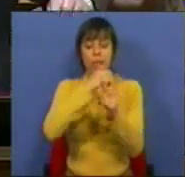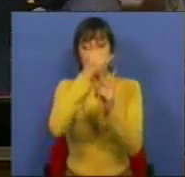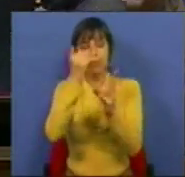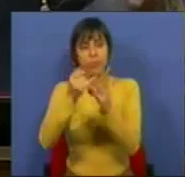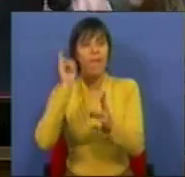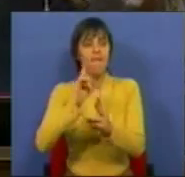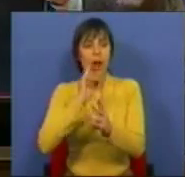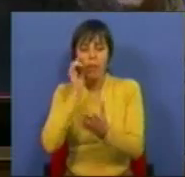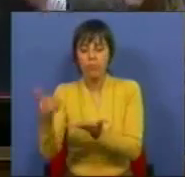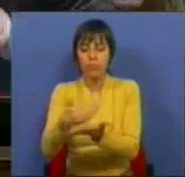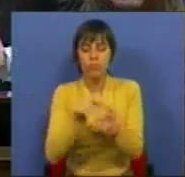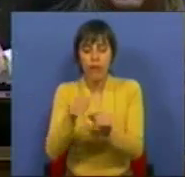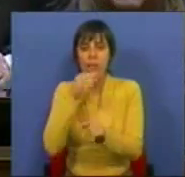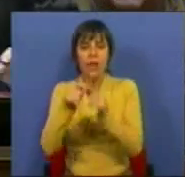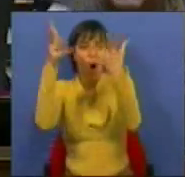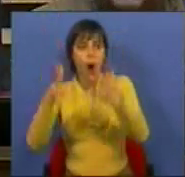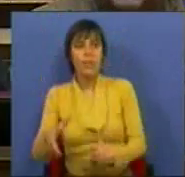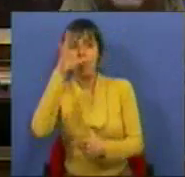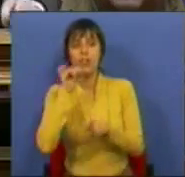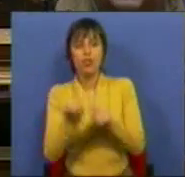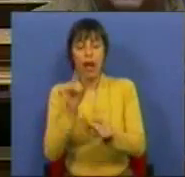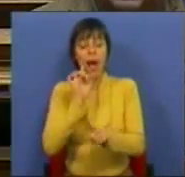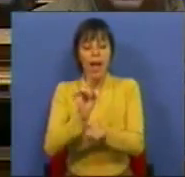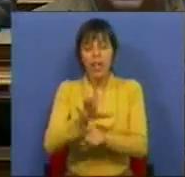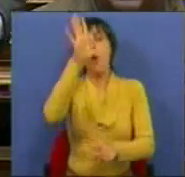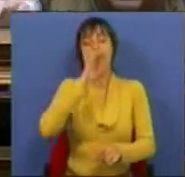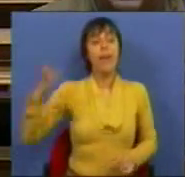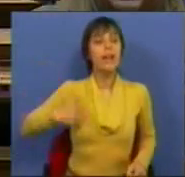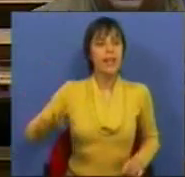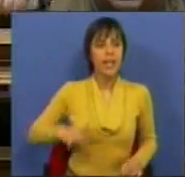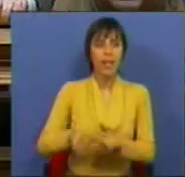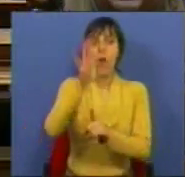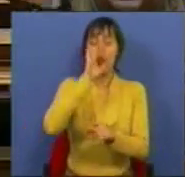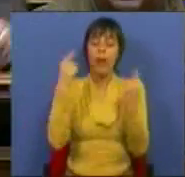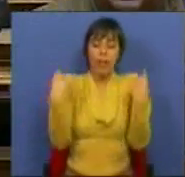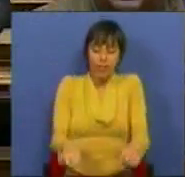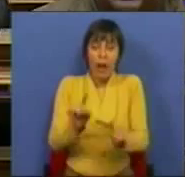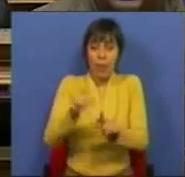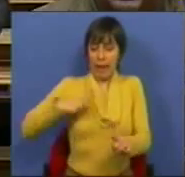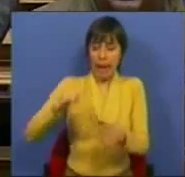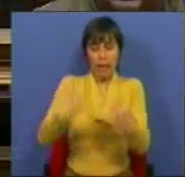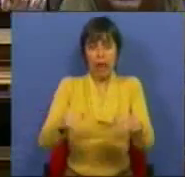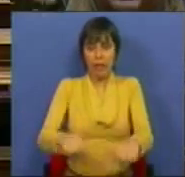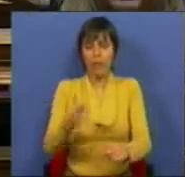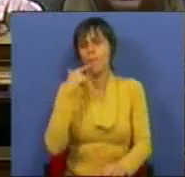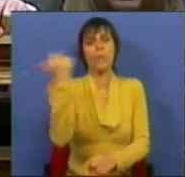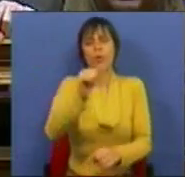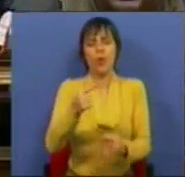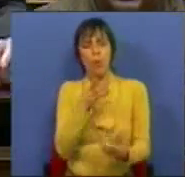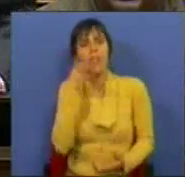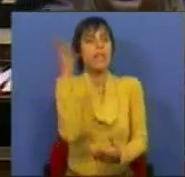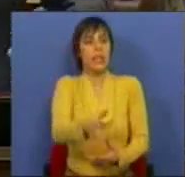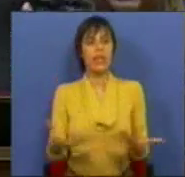é um valor a apurar em sede de Orçamento de Estado, que era aquilo que o Governo queria, e o Governo tem aquilo que queria. Não pode